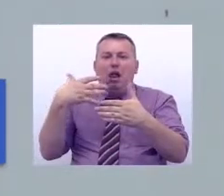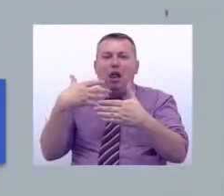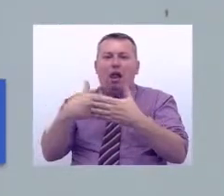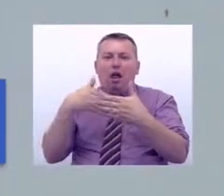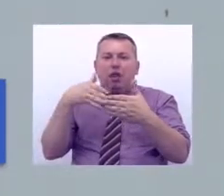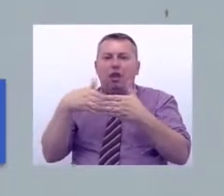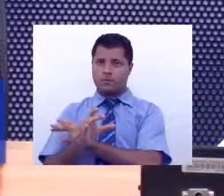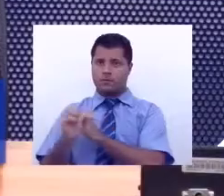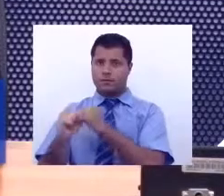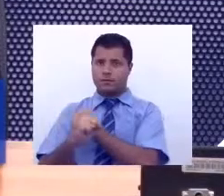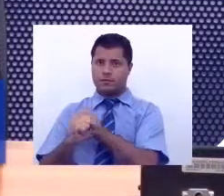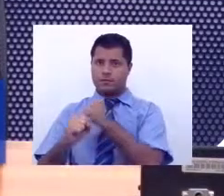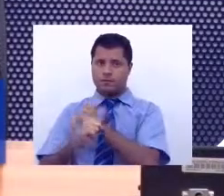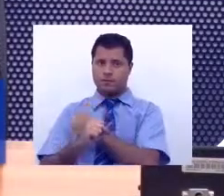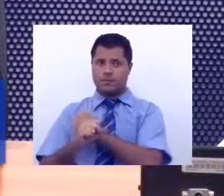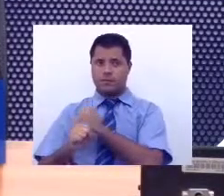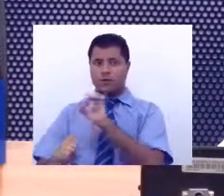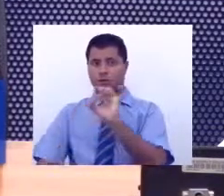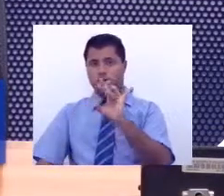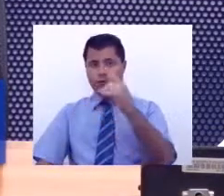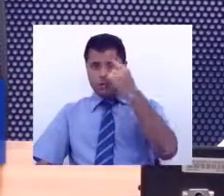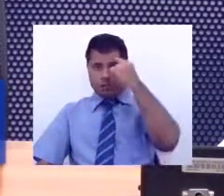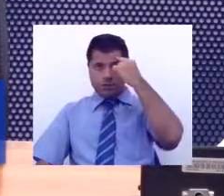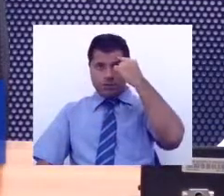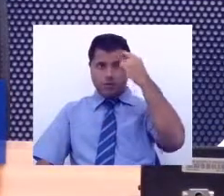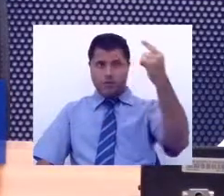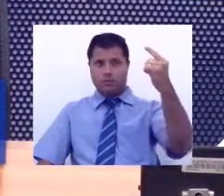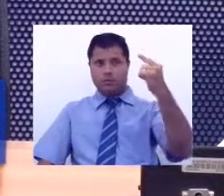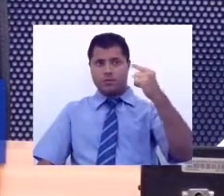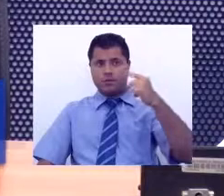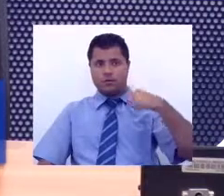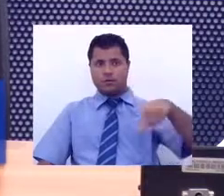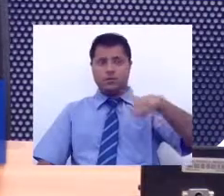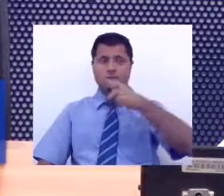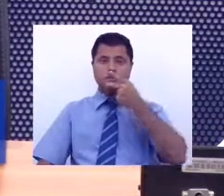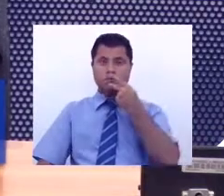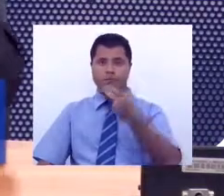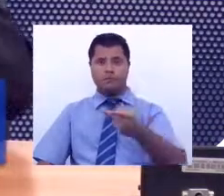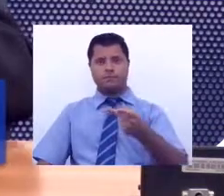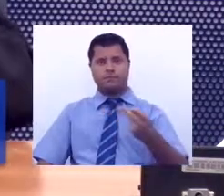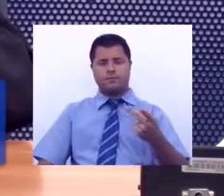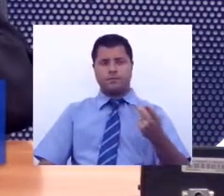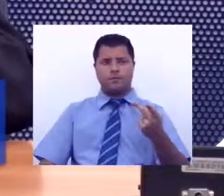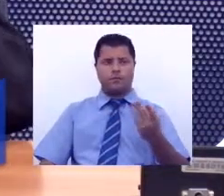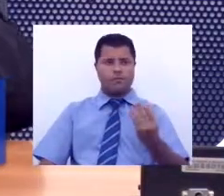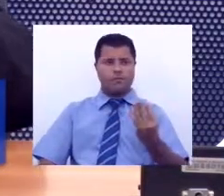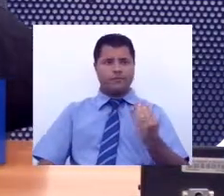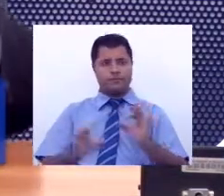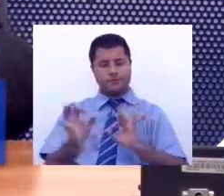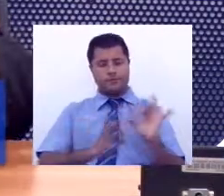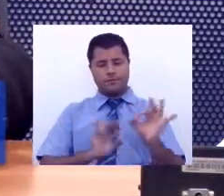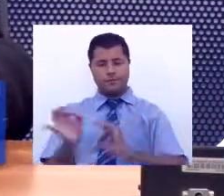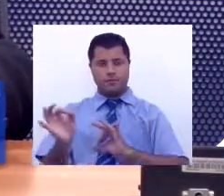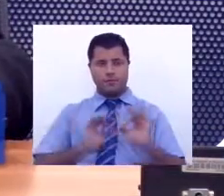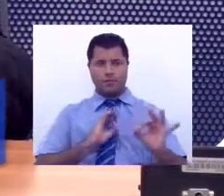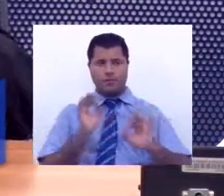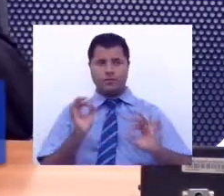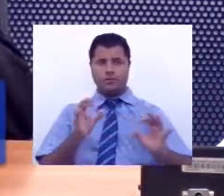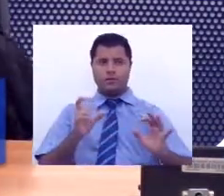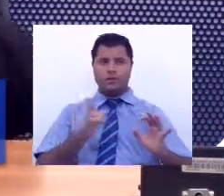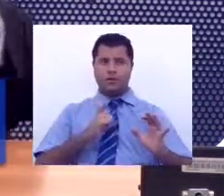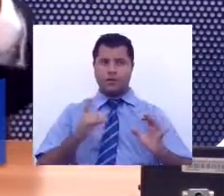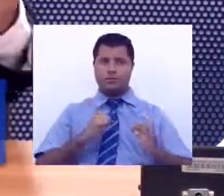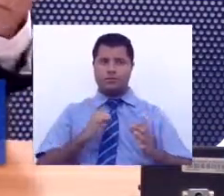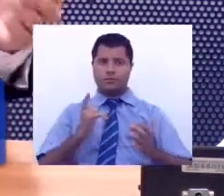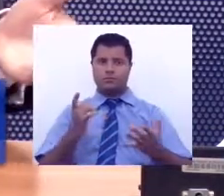para a região do Pimenta? Só lembrar, né, vereador, que a gente falou muito aqui dos programas, tinha o programa de